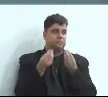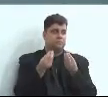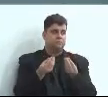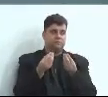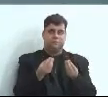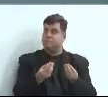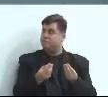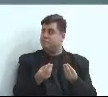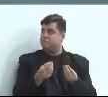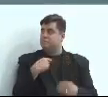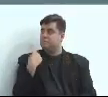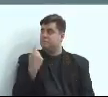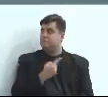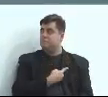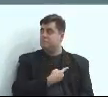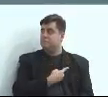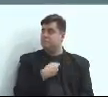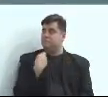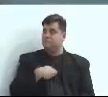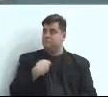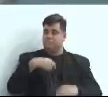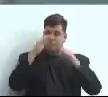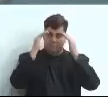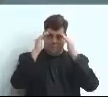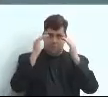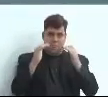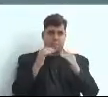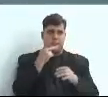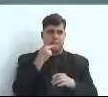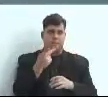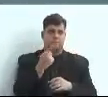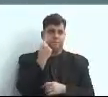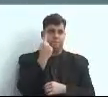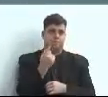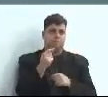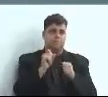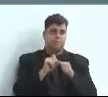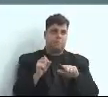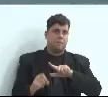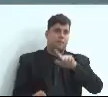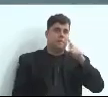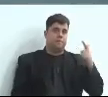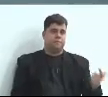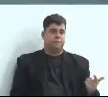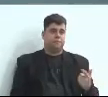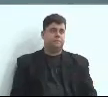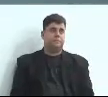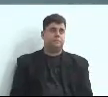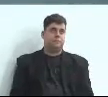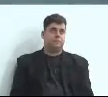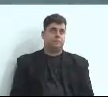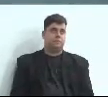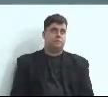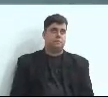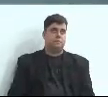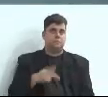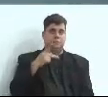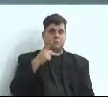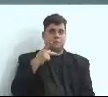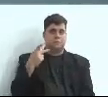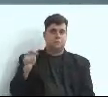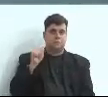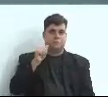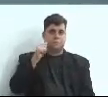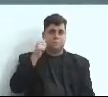temos que ter coerência. Não adianta falar uma coisa e fazer outra. Quer ser paladino da